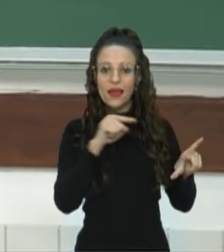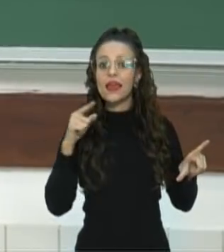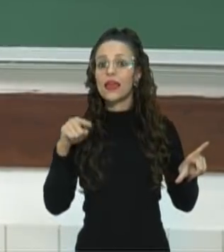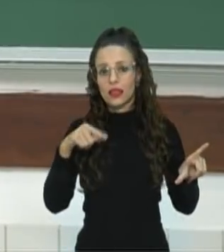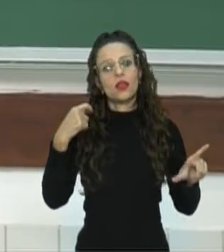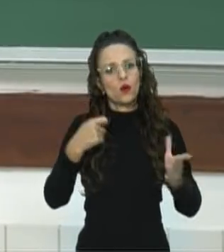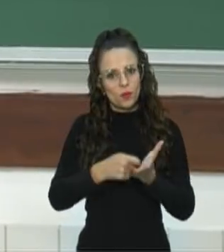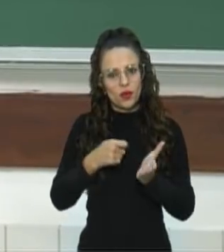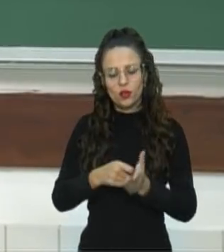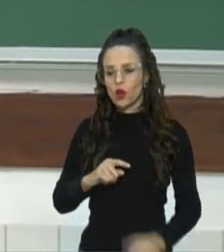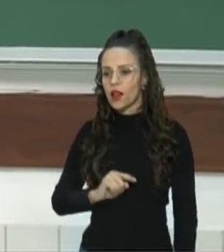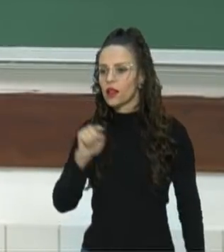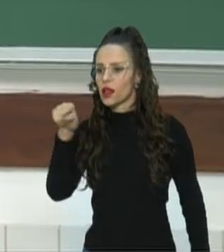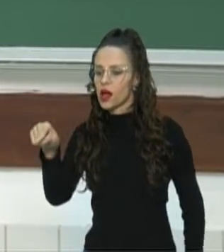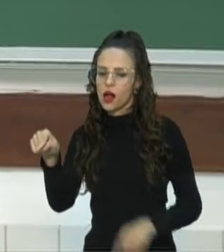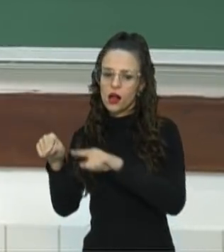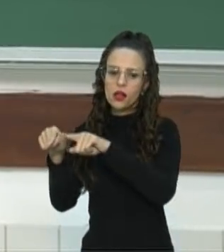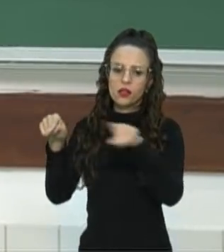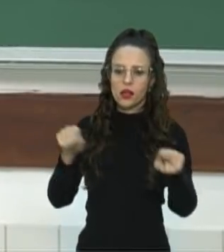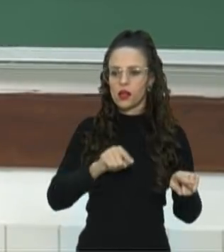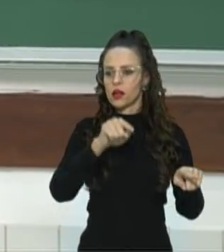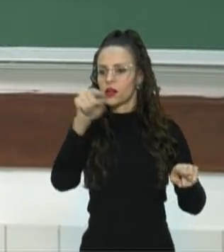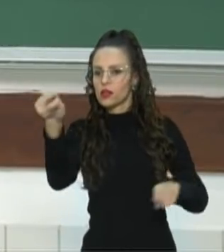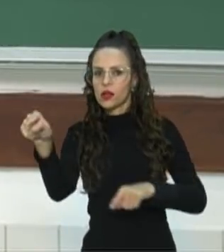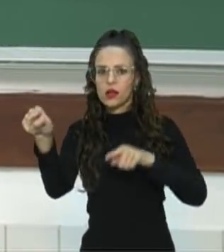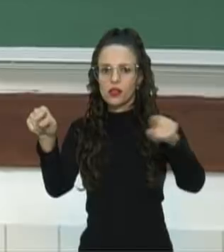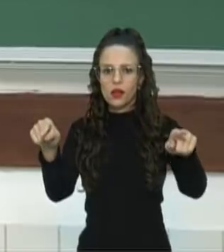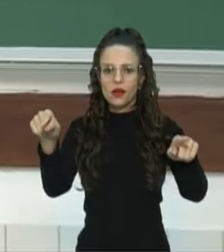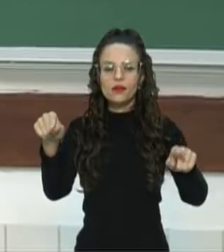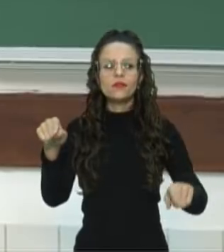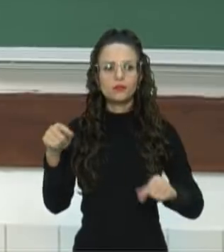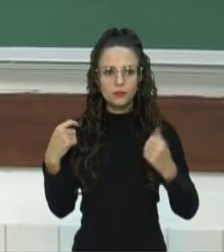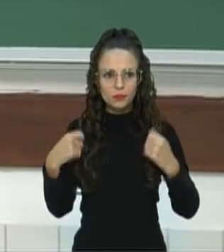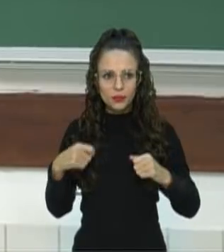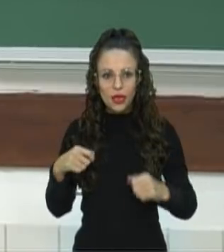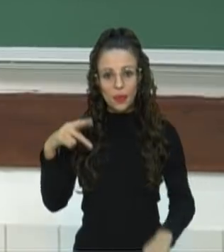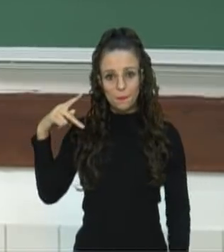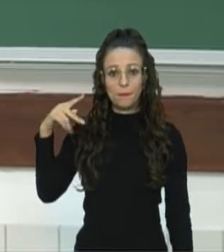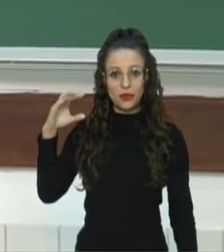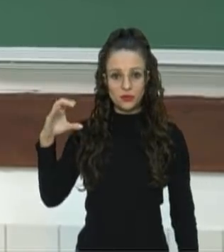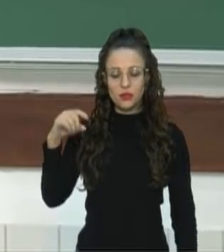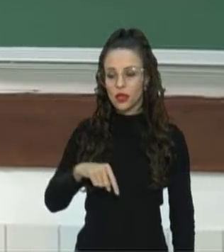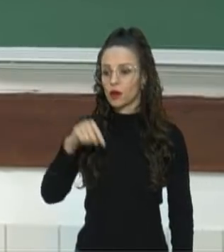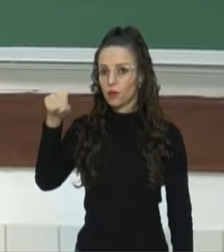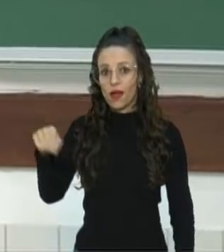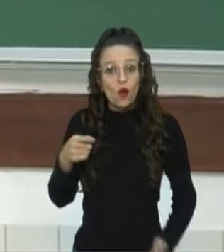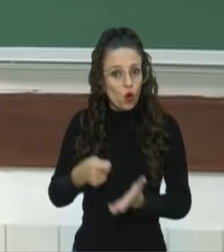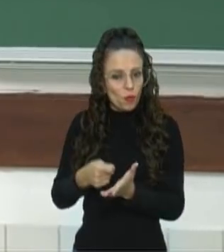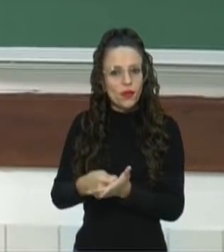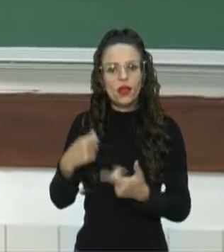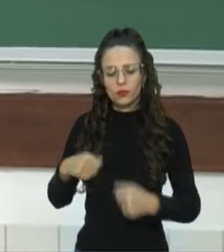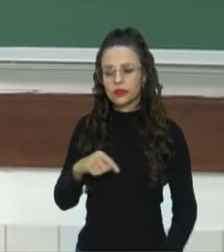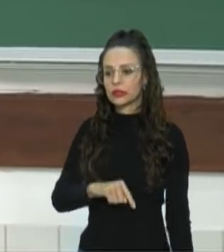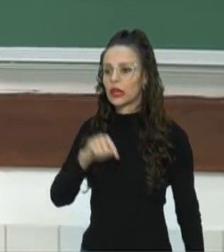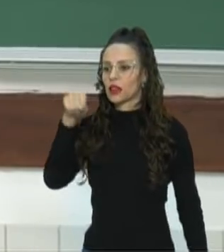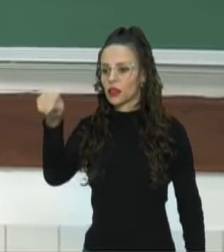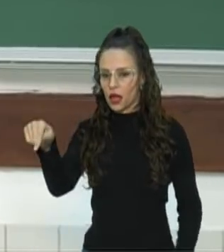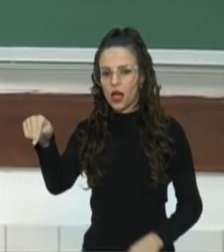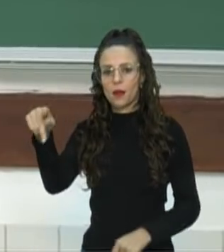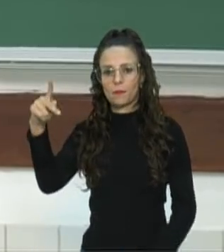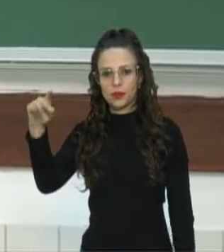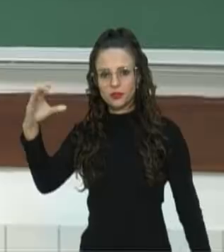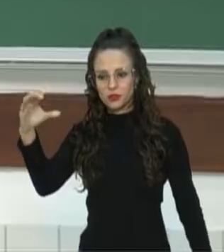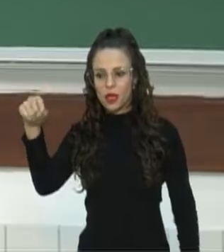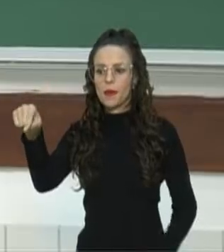Então, nós vamos ver ali à frente esses pontos de controle, né? Então o atleta passa, ele é obrigado a passar por esses pontos de controle.